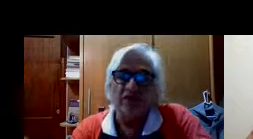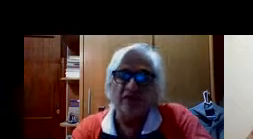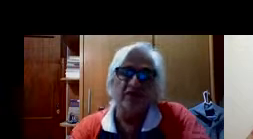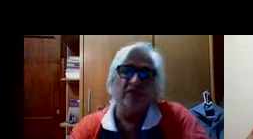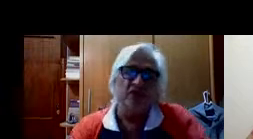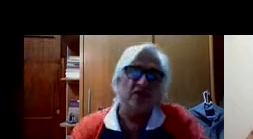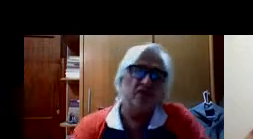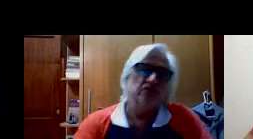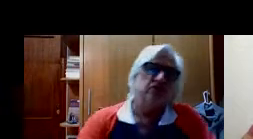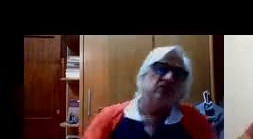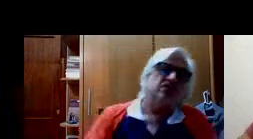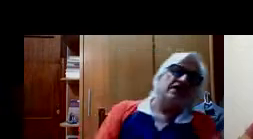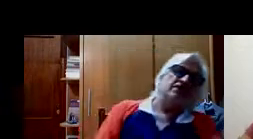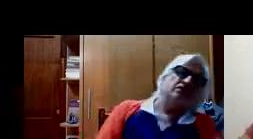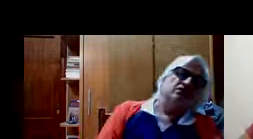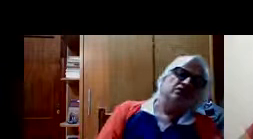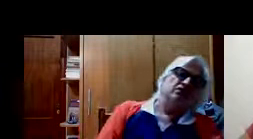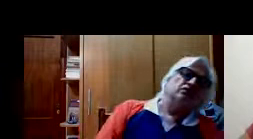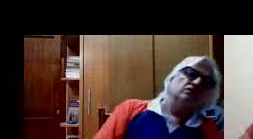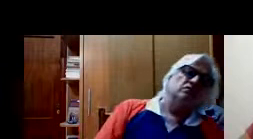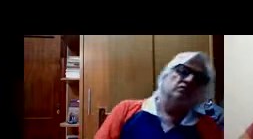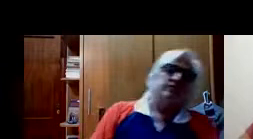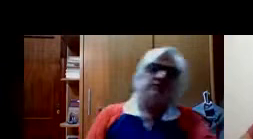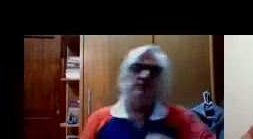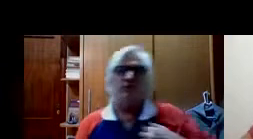E eu estava falando também do semicondutor, que é o caso